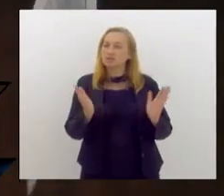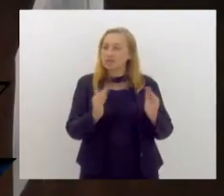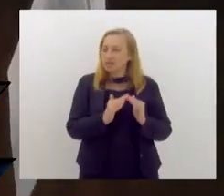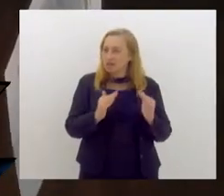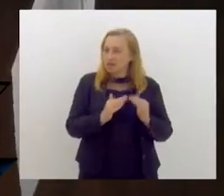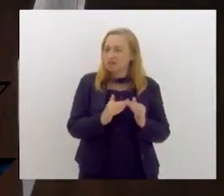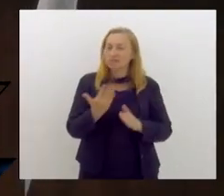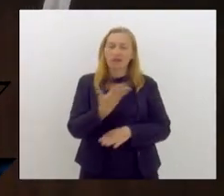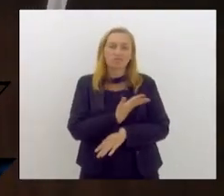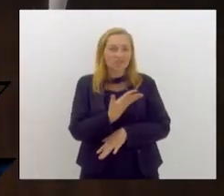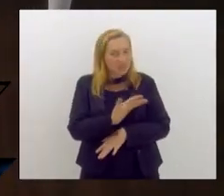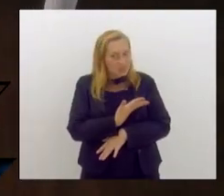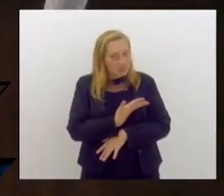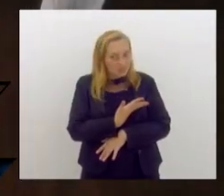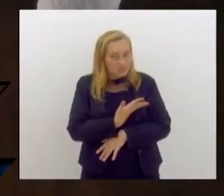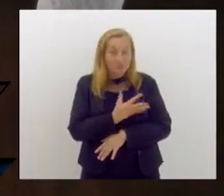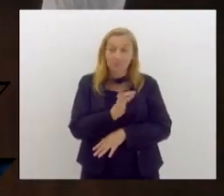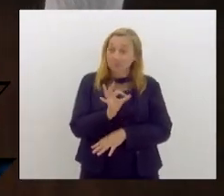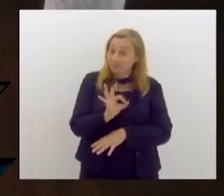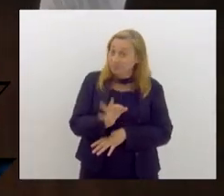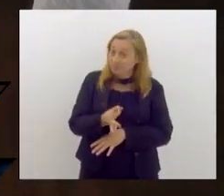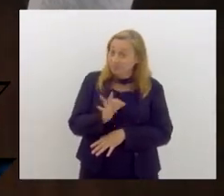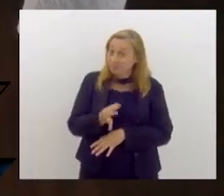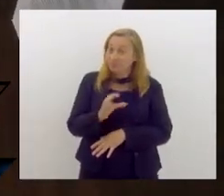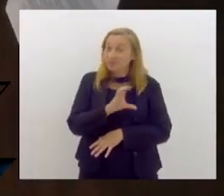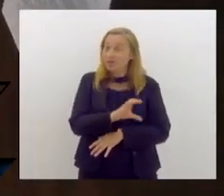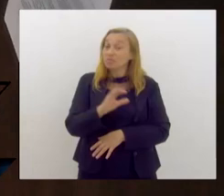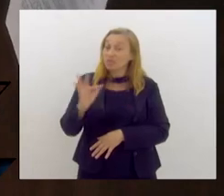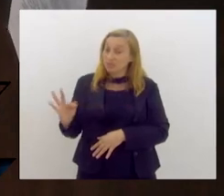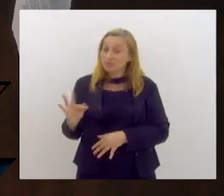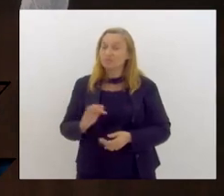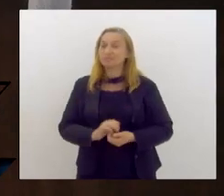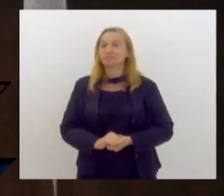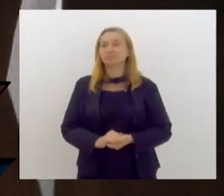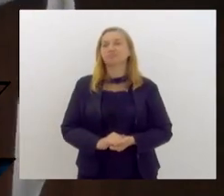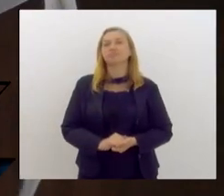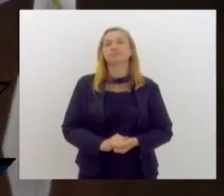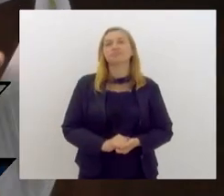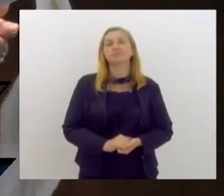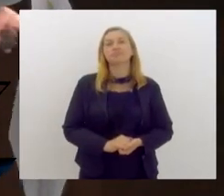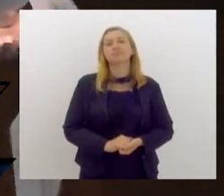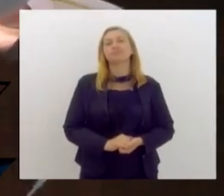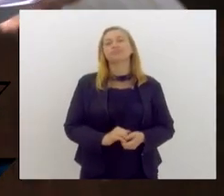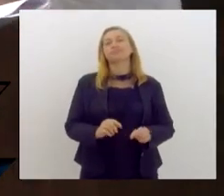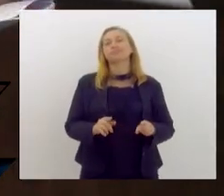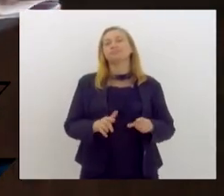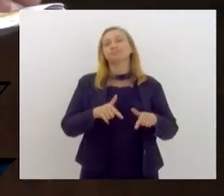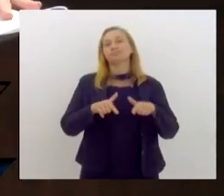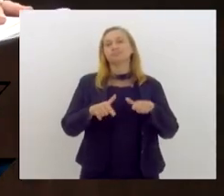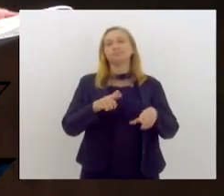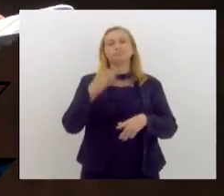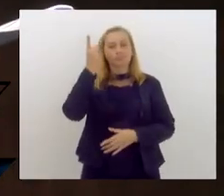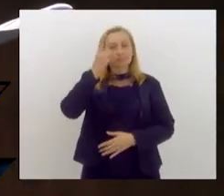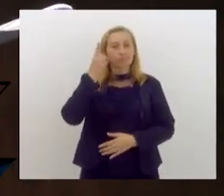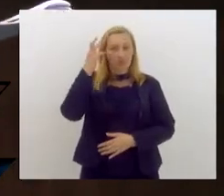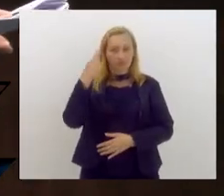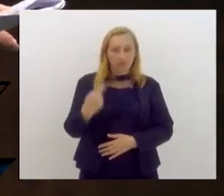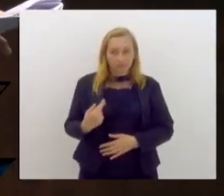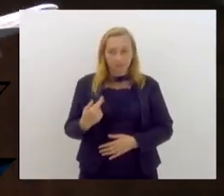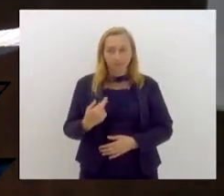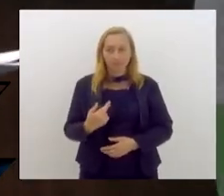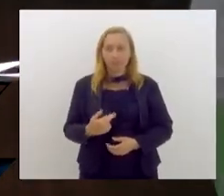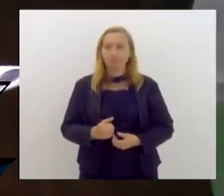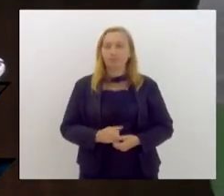nosso companheiro exatamente de Cabo Frio, e sobre a batuta e o comando aí da deputada Renata Souza,